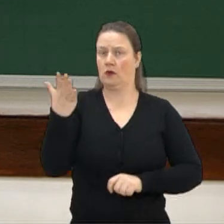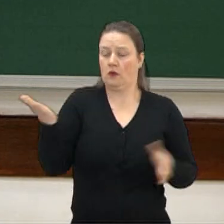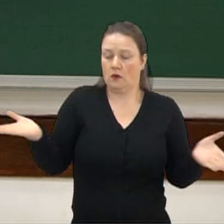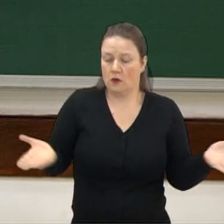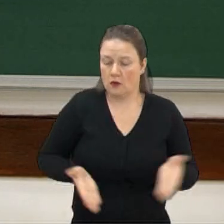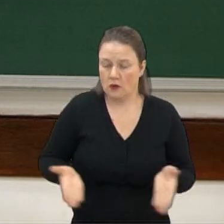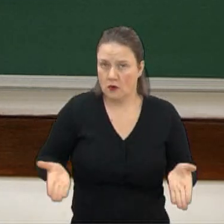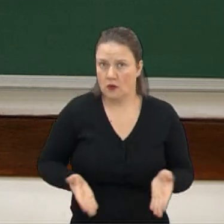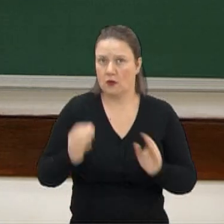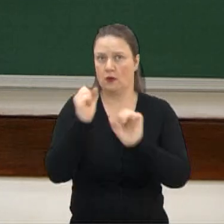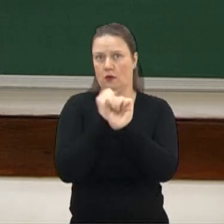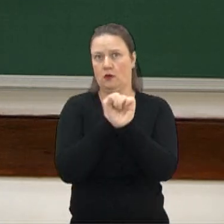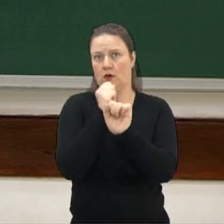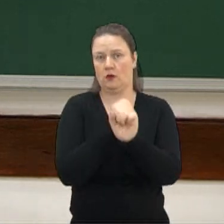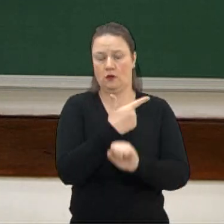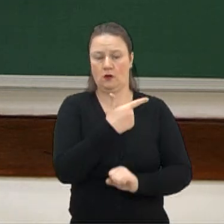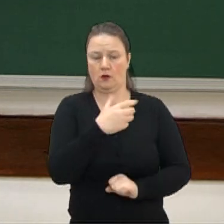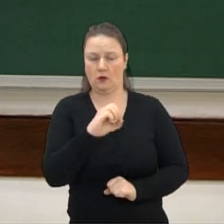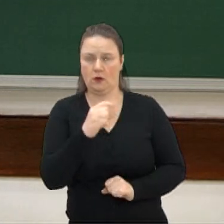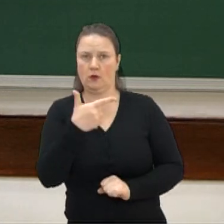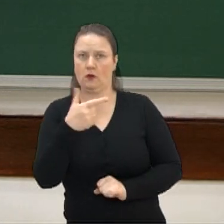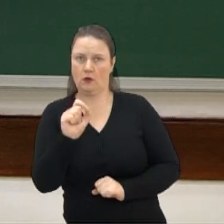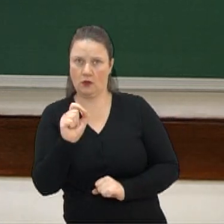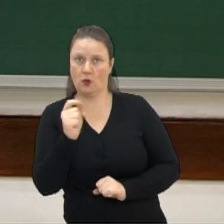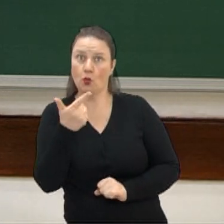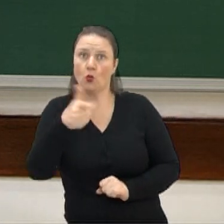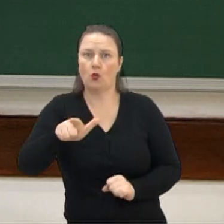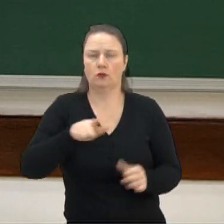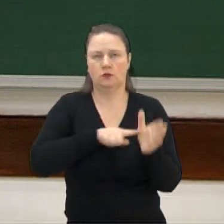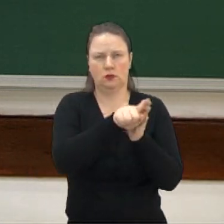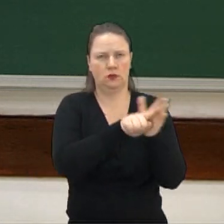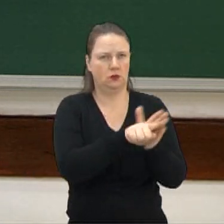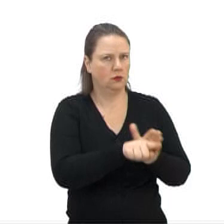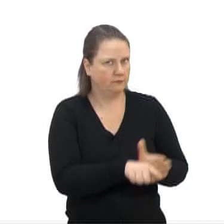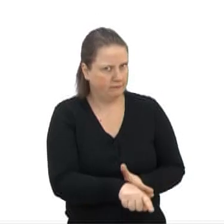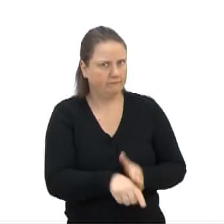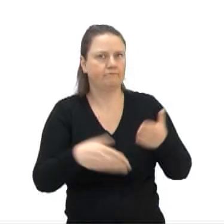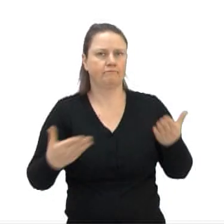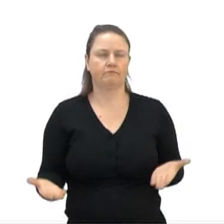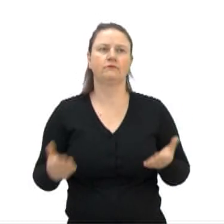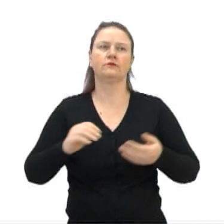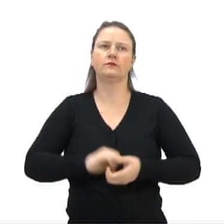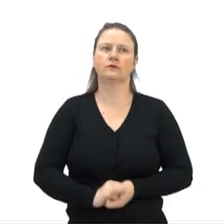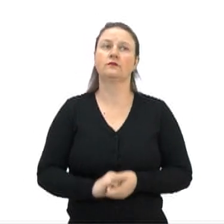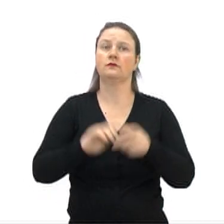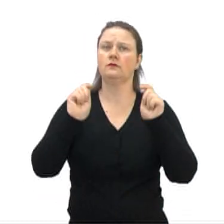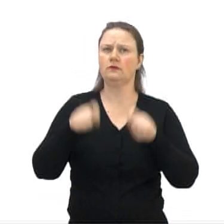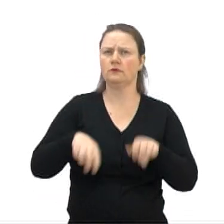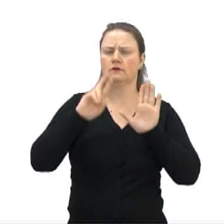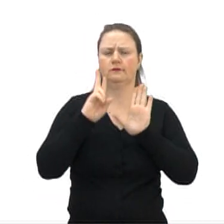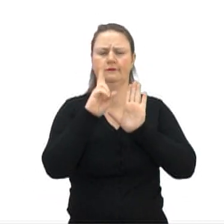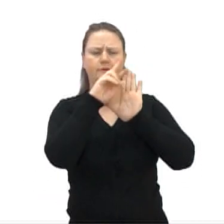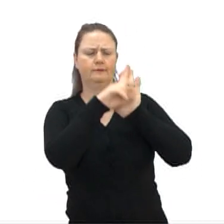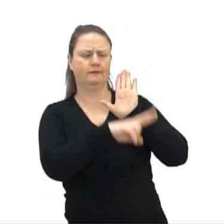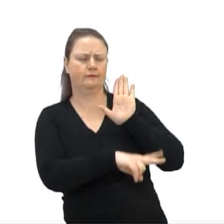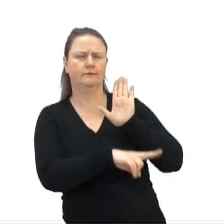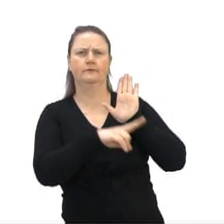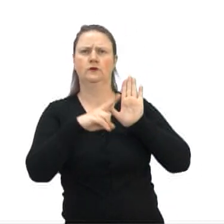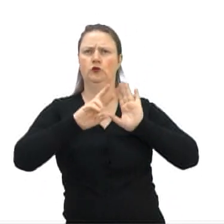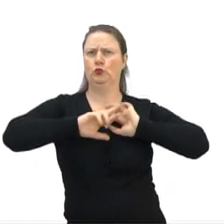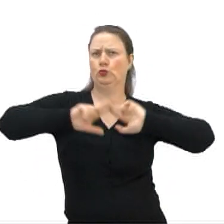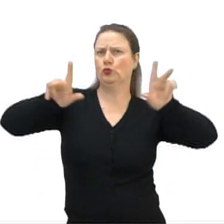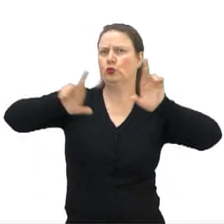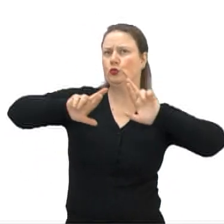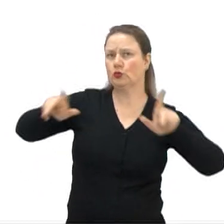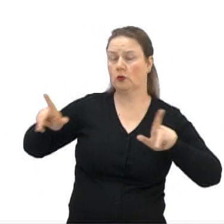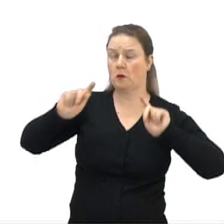2020 sai uma nova pesquisa. A pesquisa, ela pode ser de várias formas. Pode